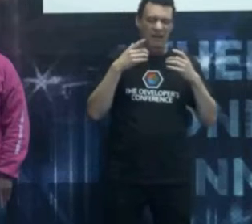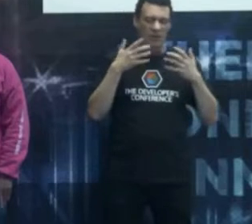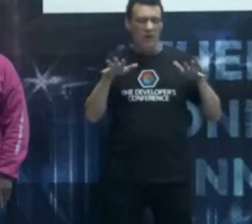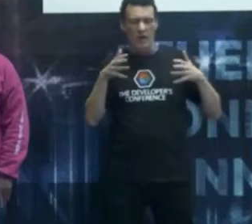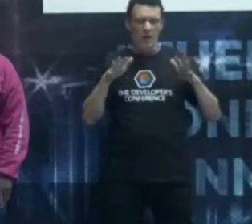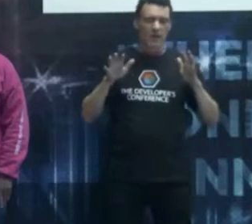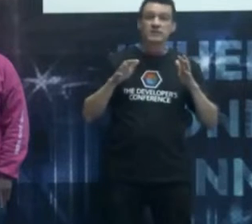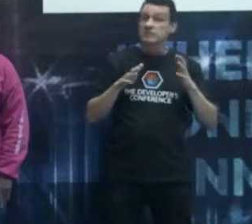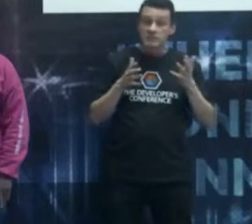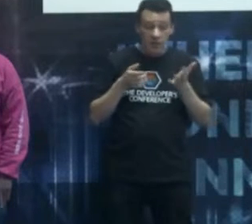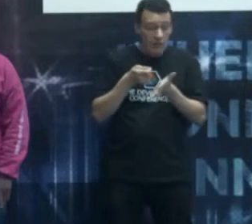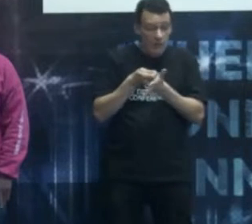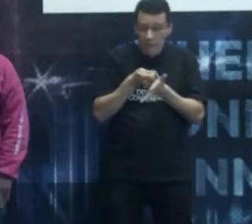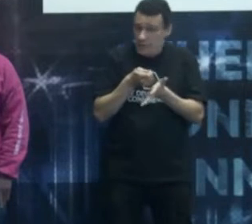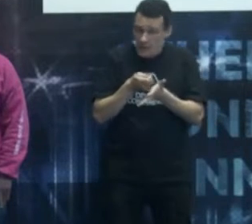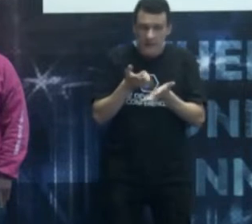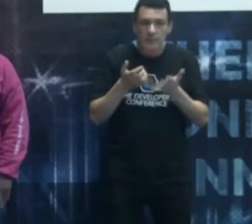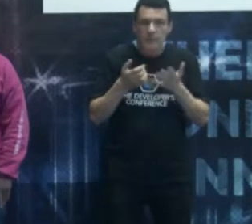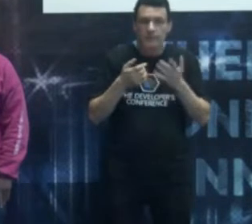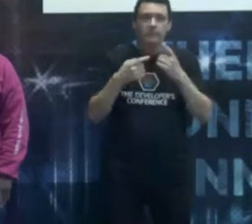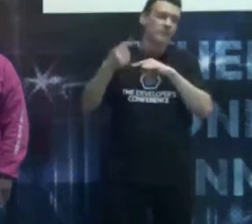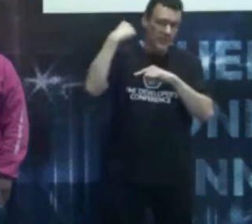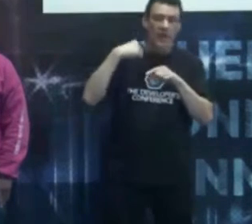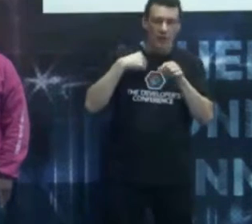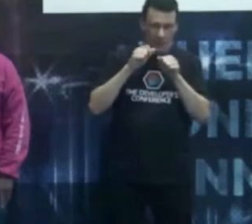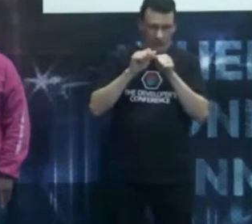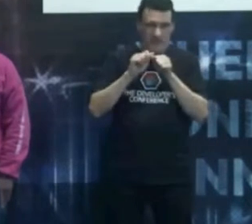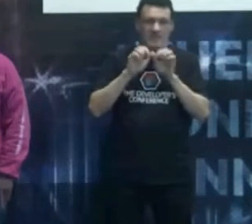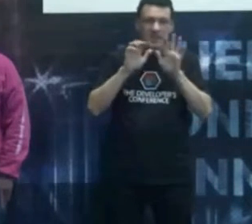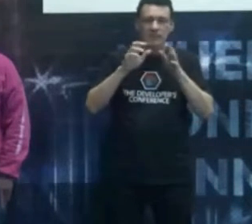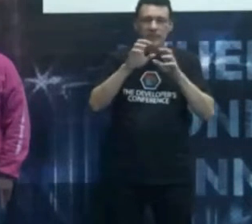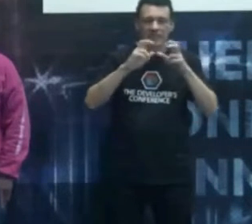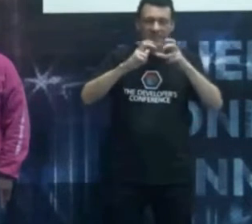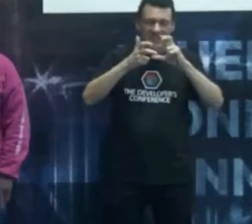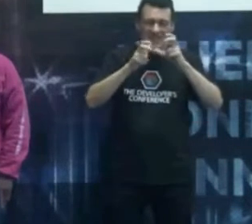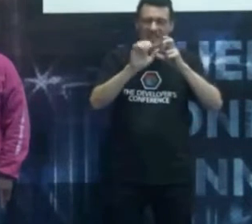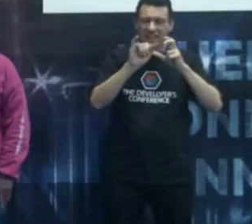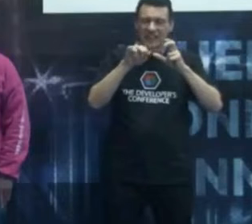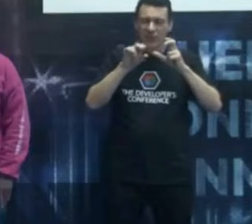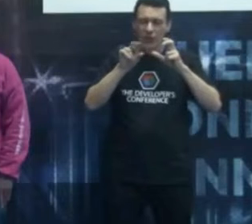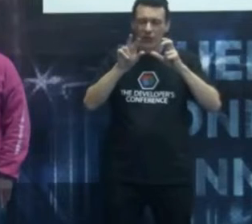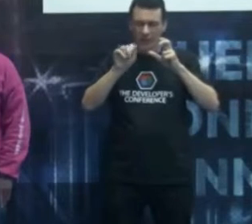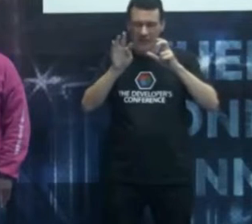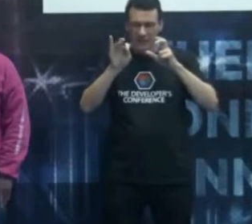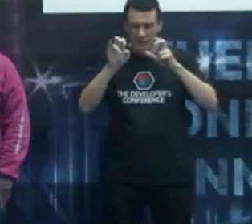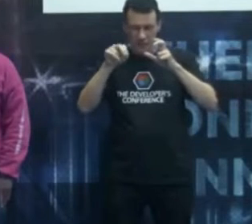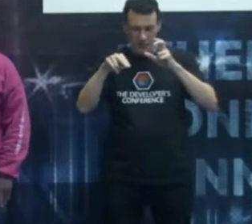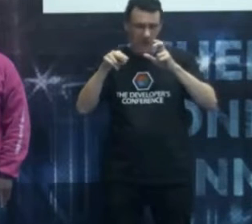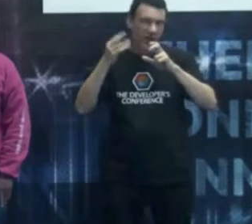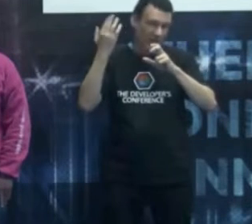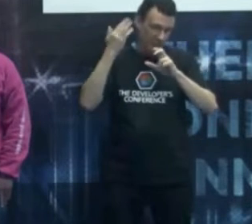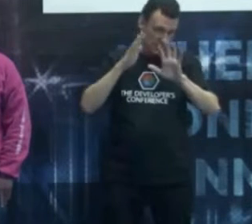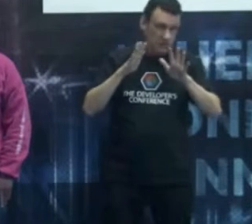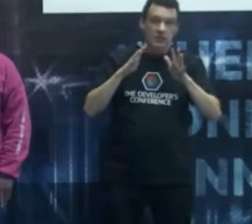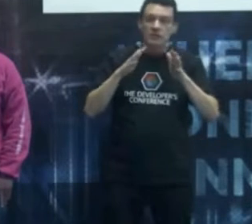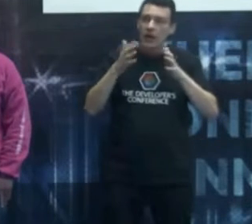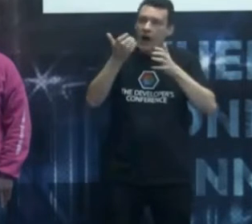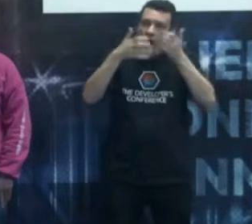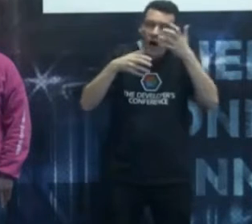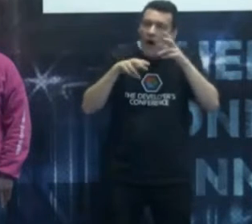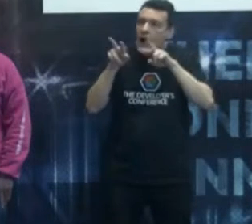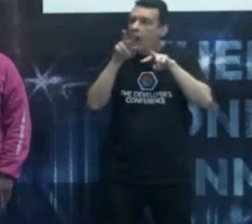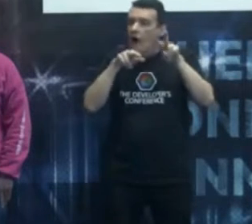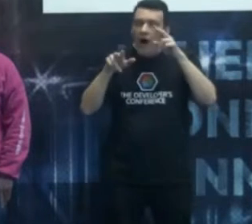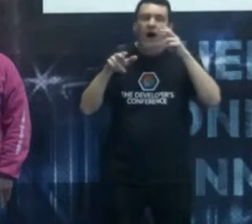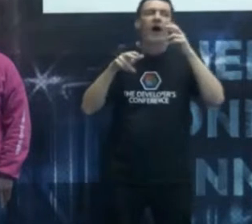no TDC Innovations e eu trouxe um dado que, para mim, ele é estruturante para todo esse debate, né? É a perspectiva de